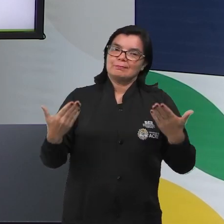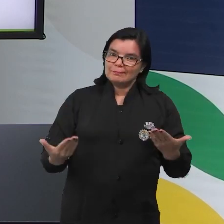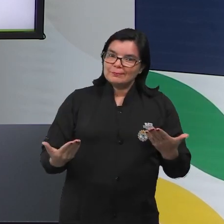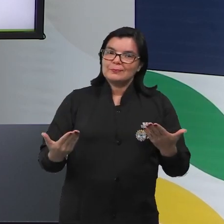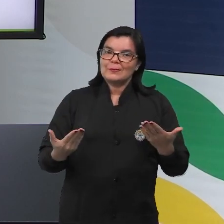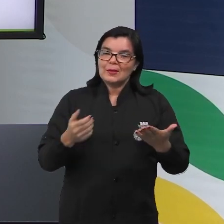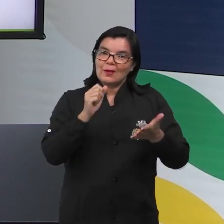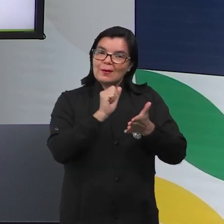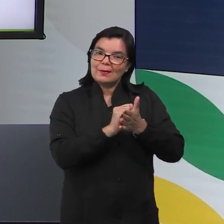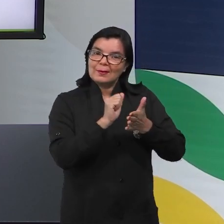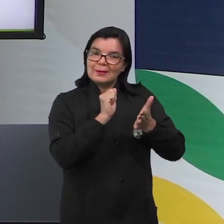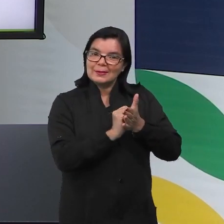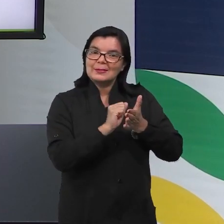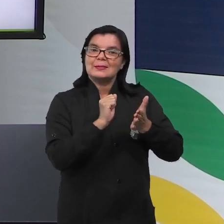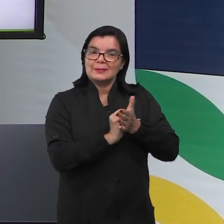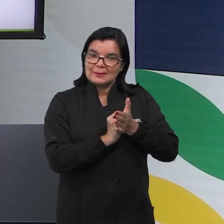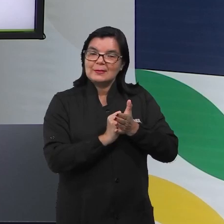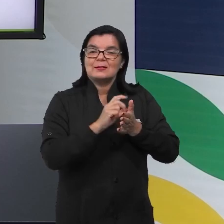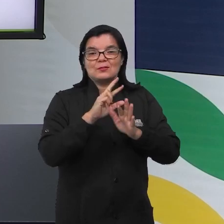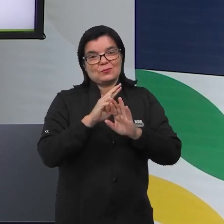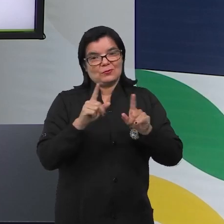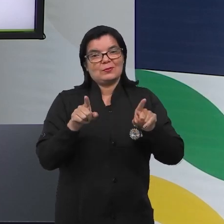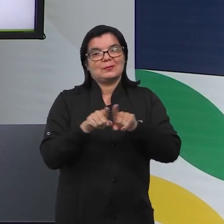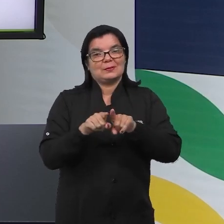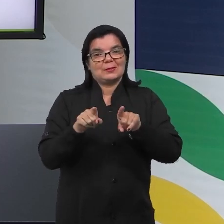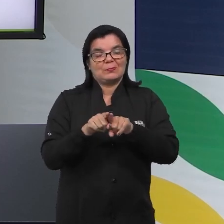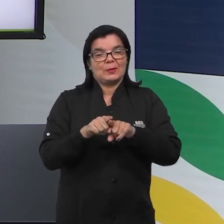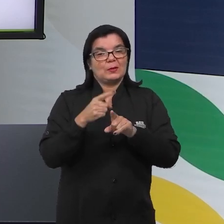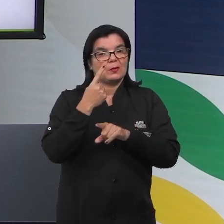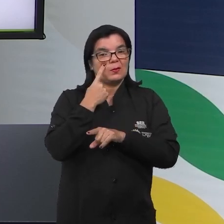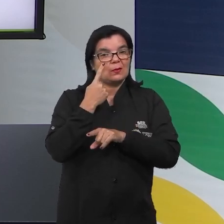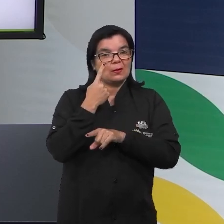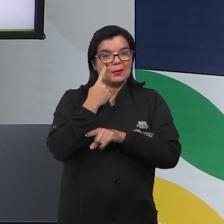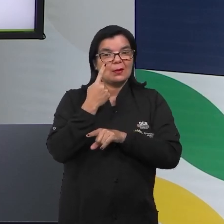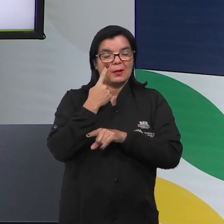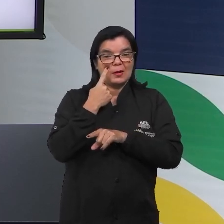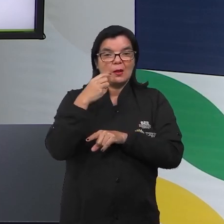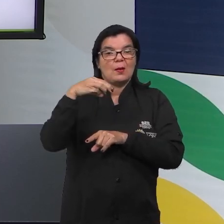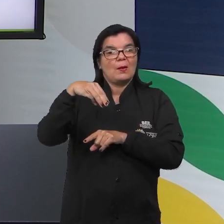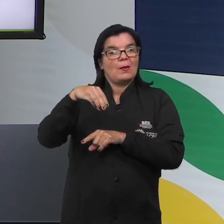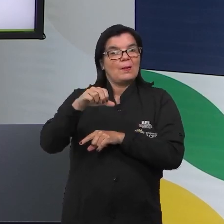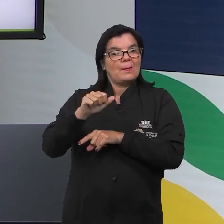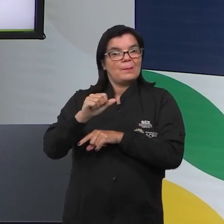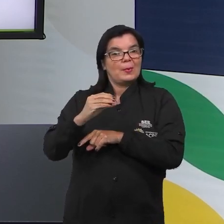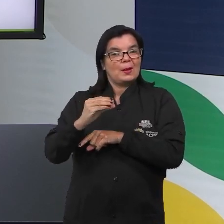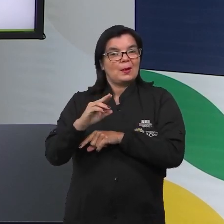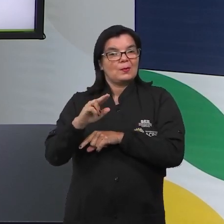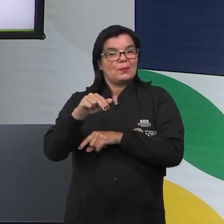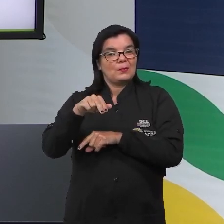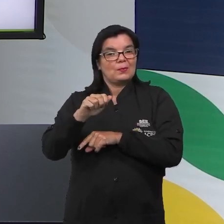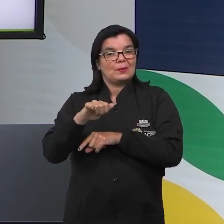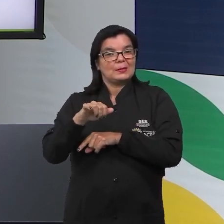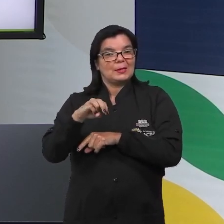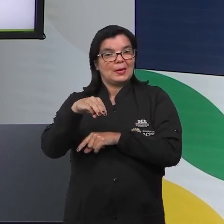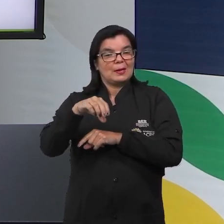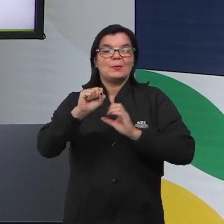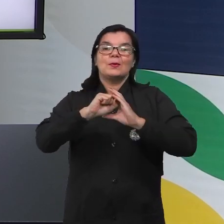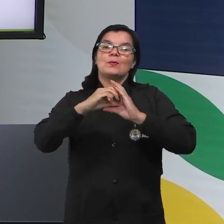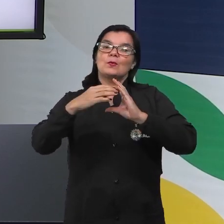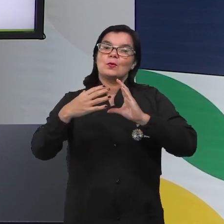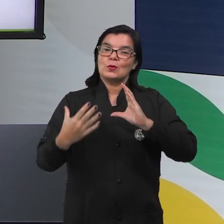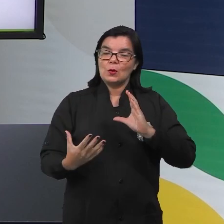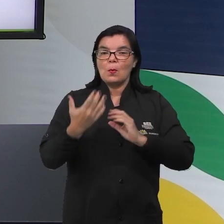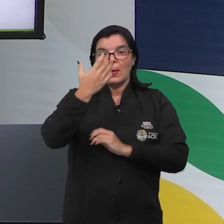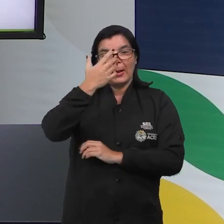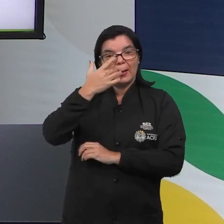a produção vai se tornar diferente. Então, observa que Macunaíma é caracterizado como